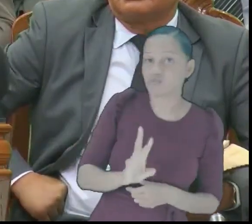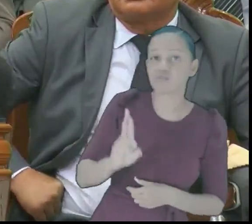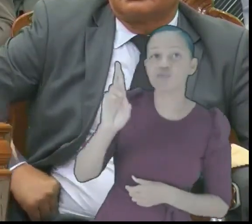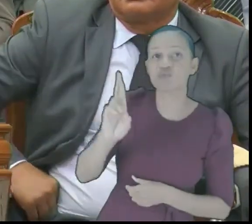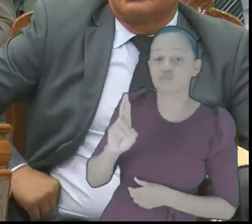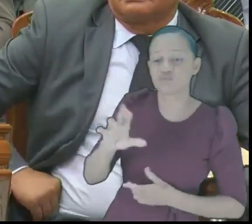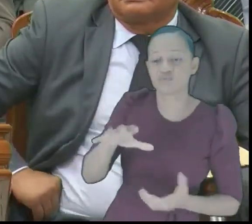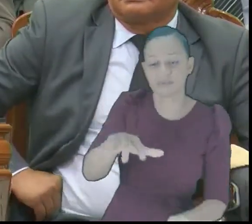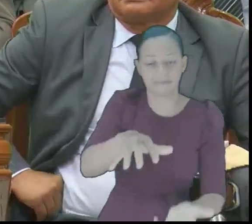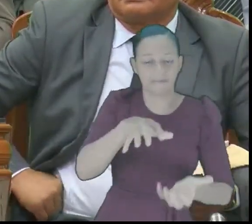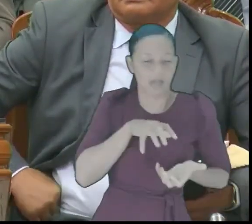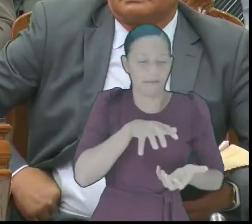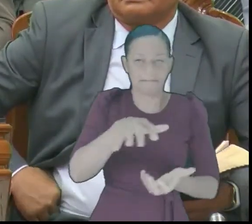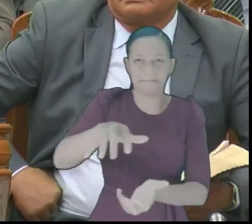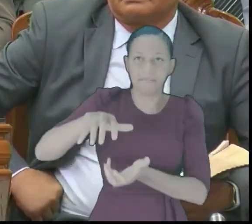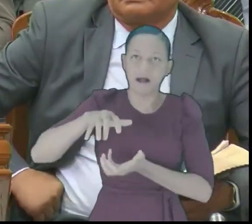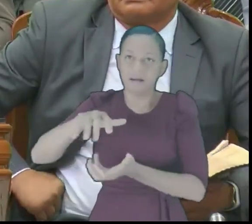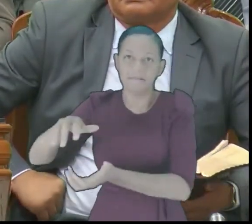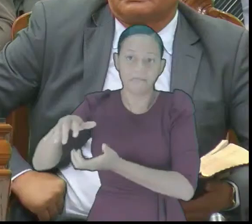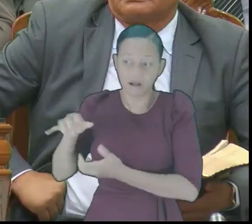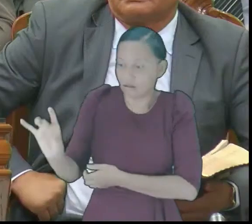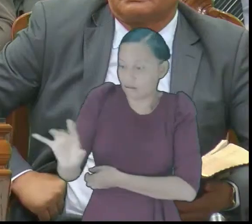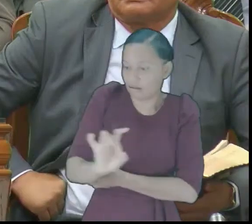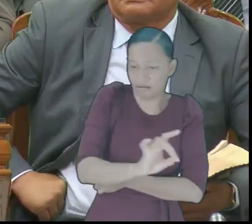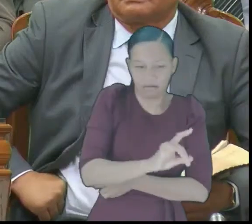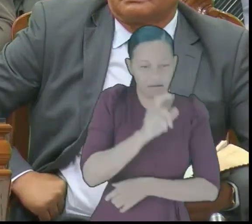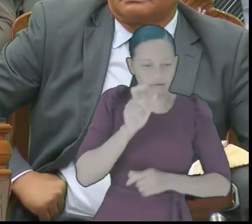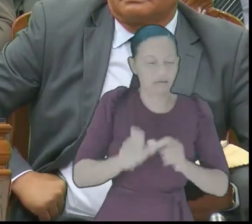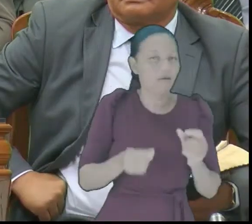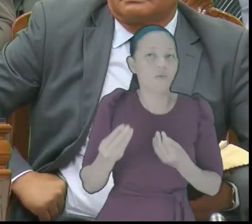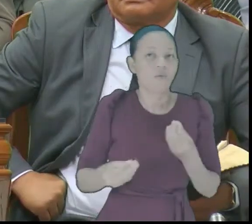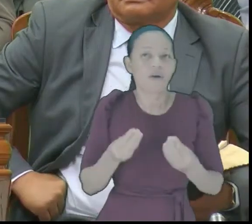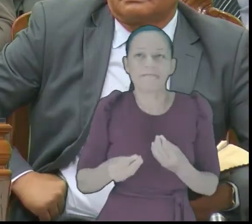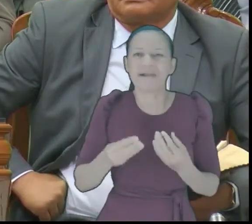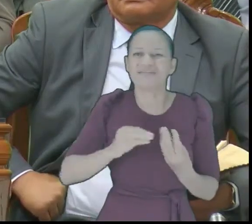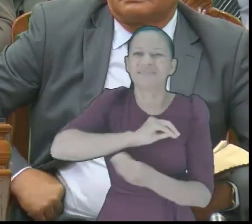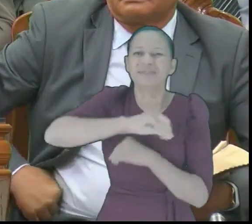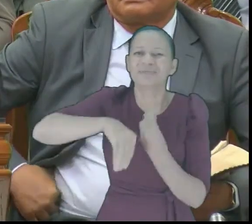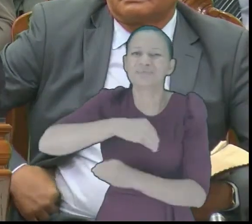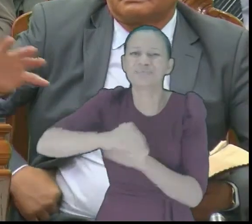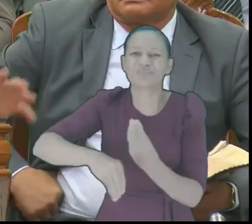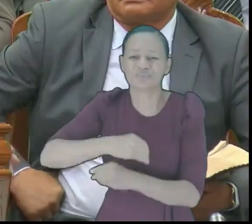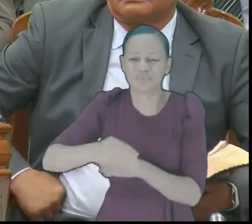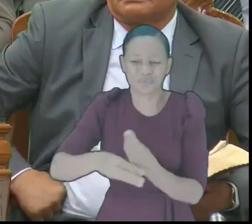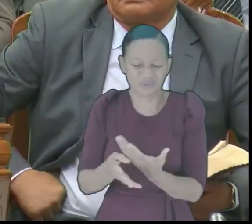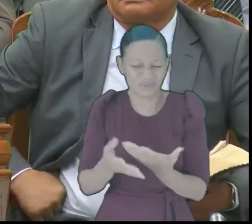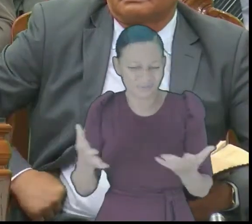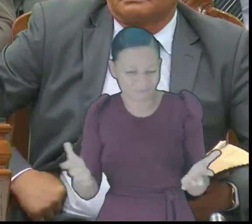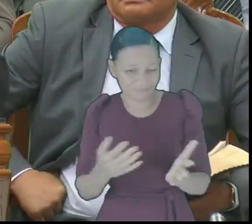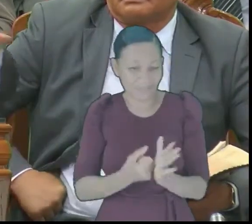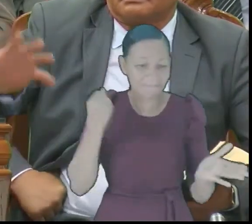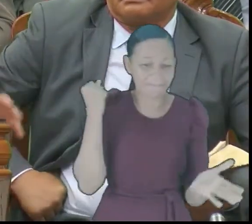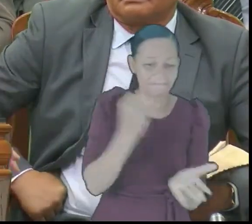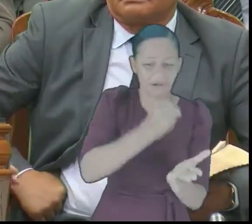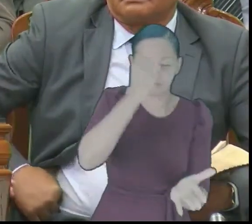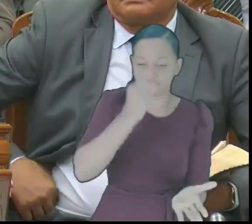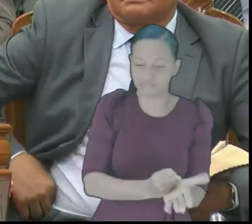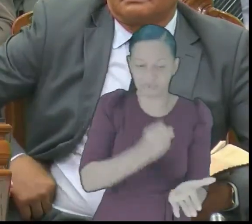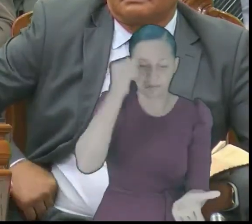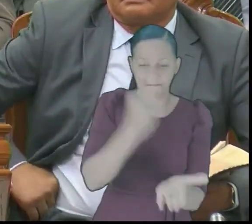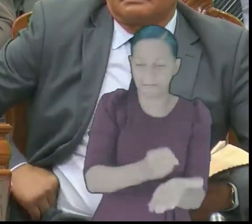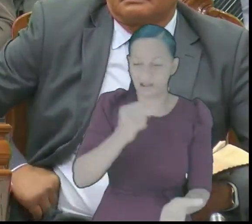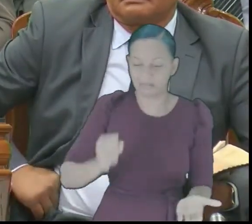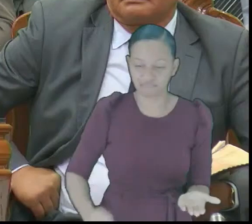pegava a sua mercadoria. E como era que, para não haver mistura no porto, para não haver